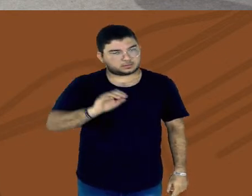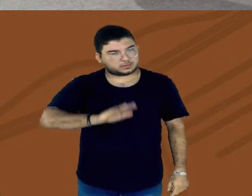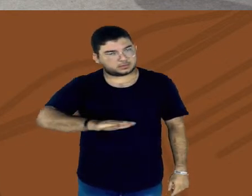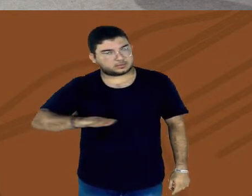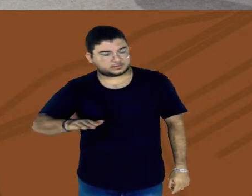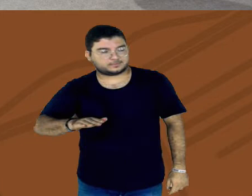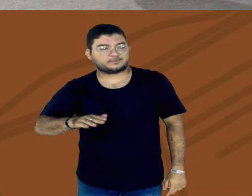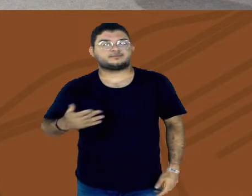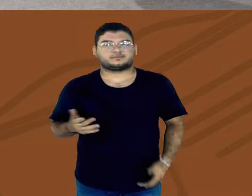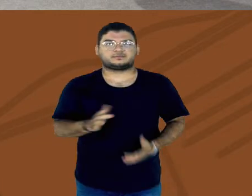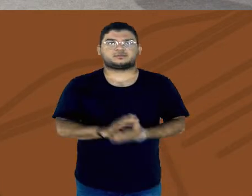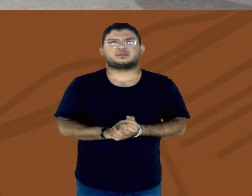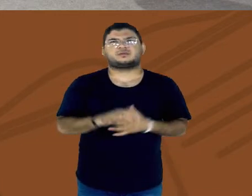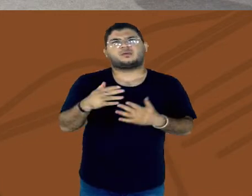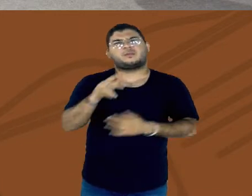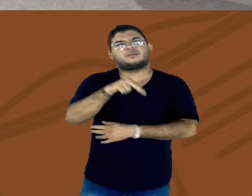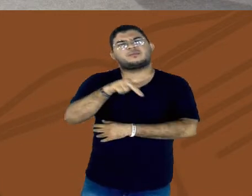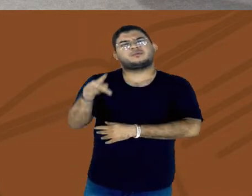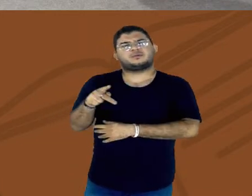diante. Ô Luciano,